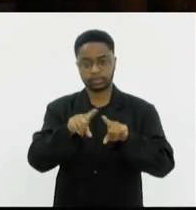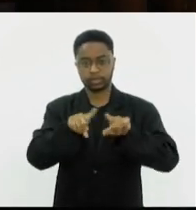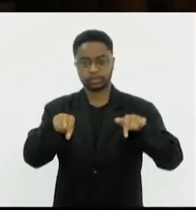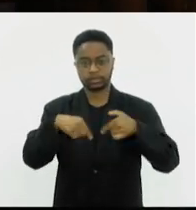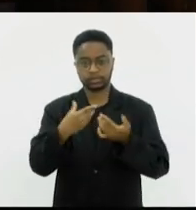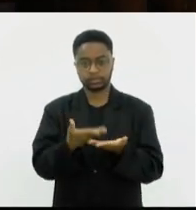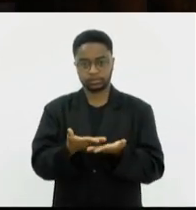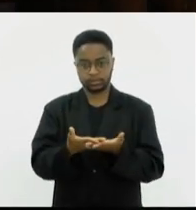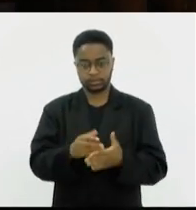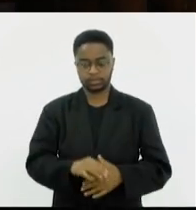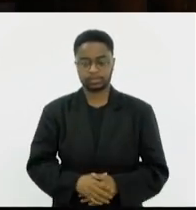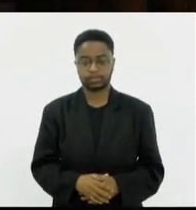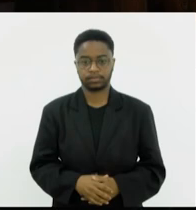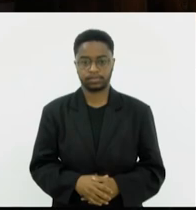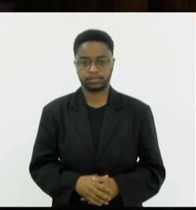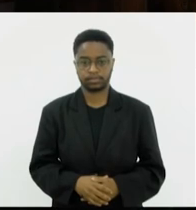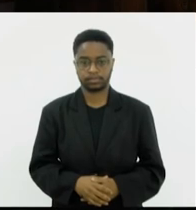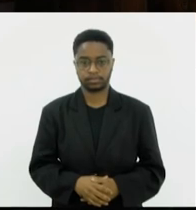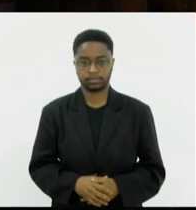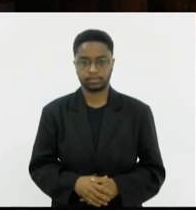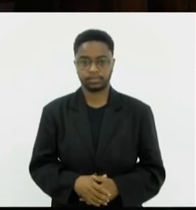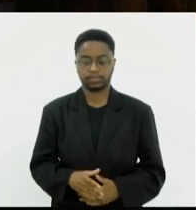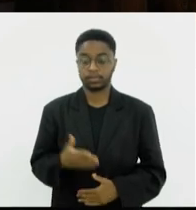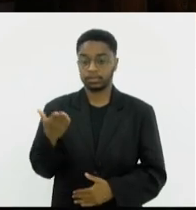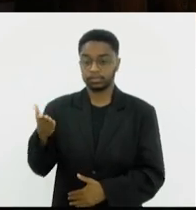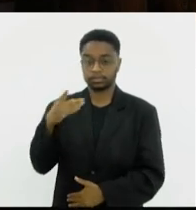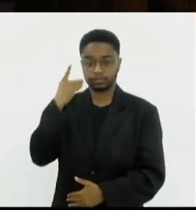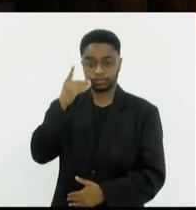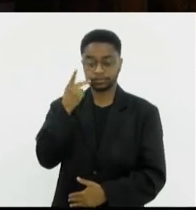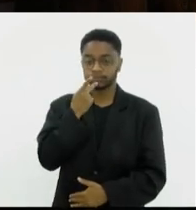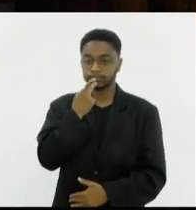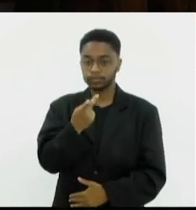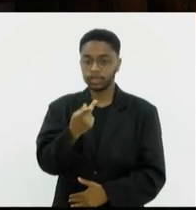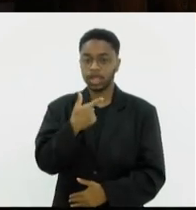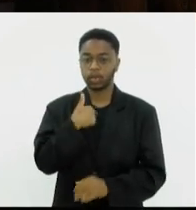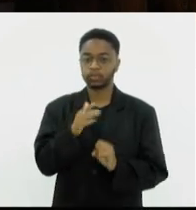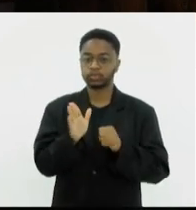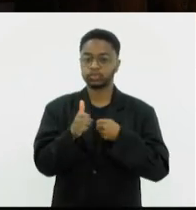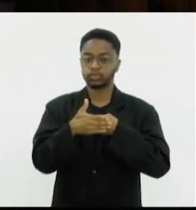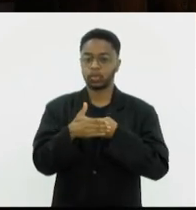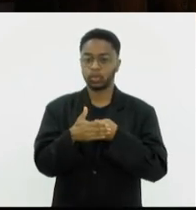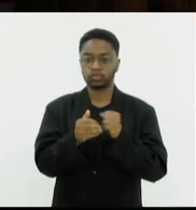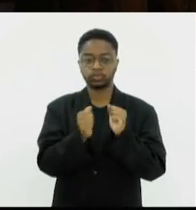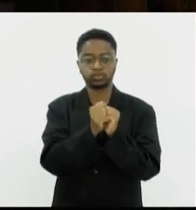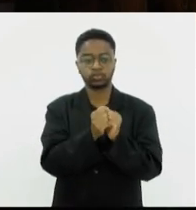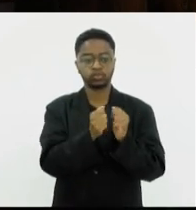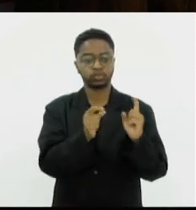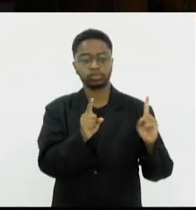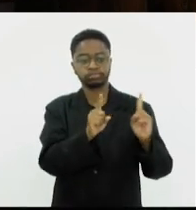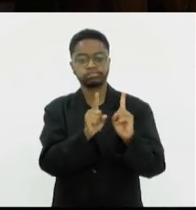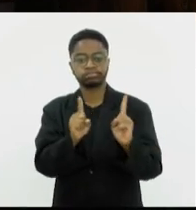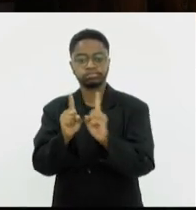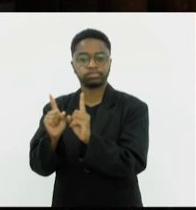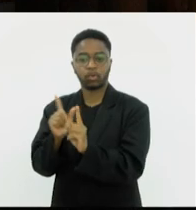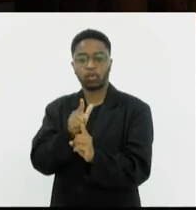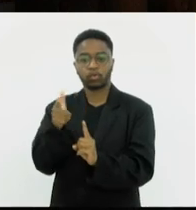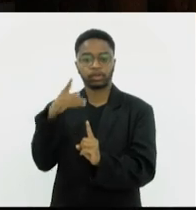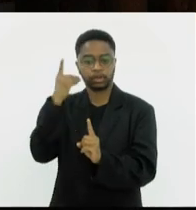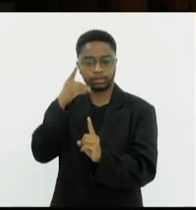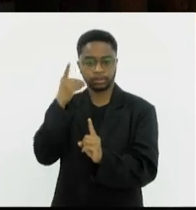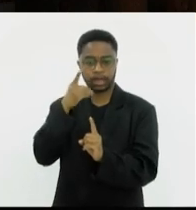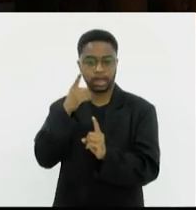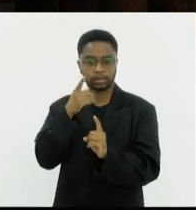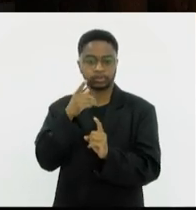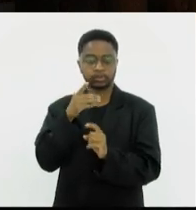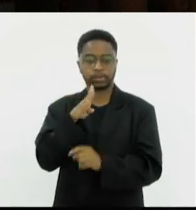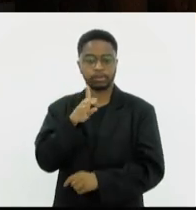aula. O deputado disse que eu me escondo atrás dos meus colegas nas blitz. Deputado,